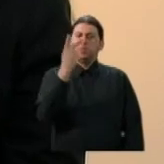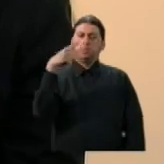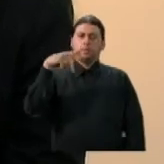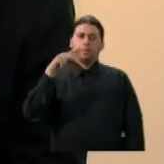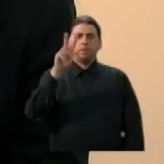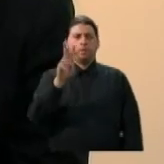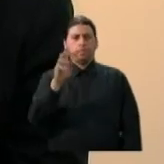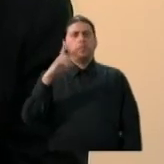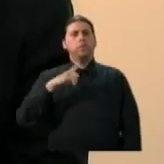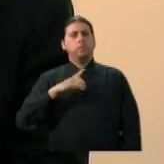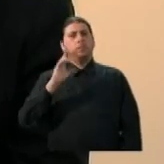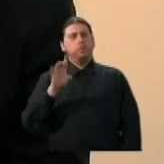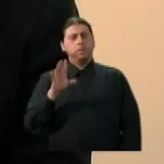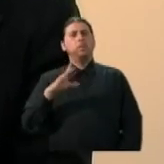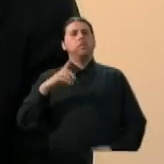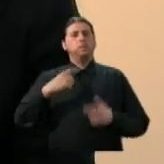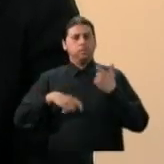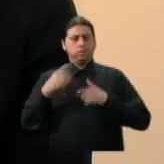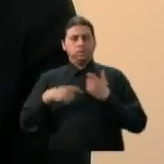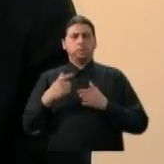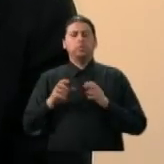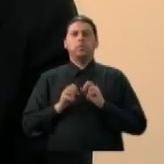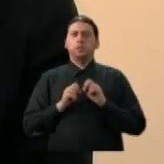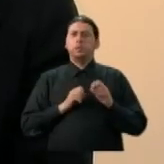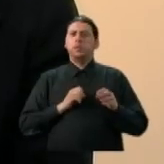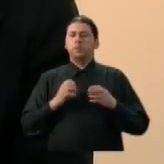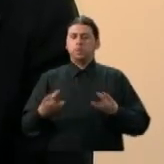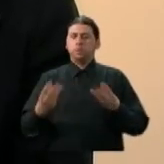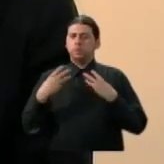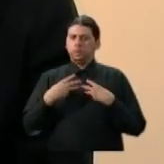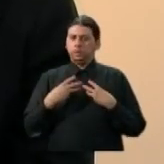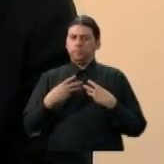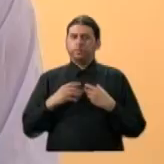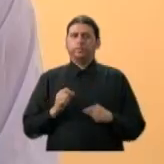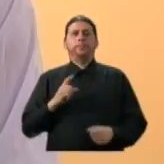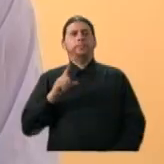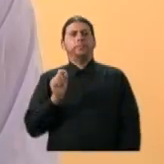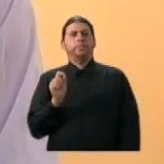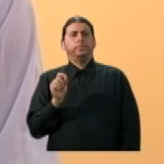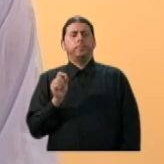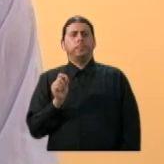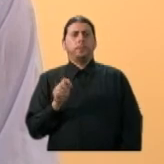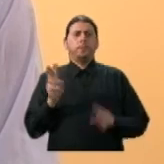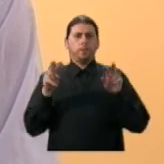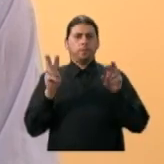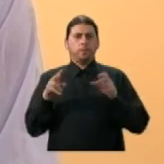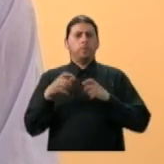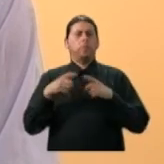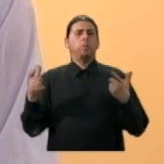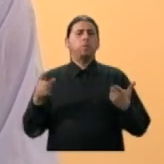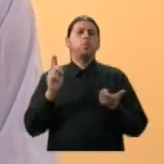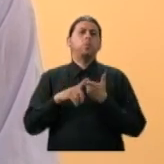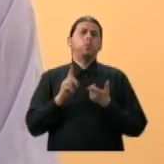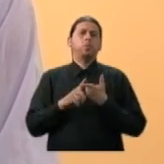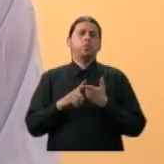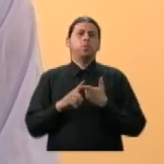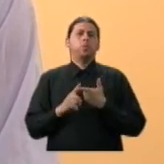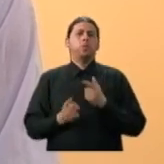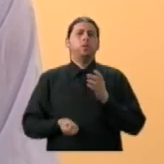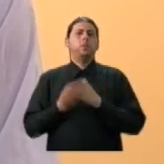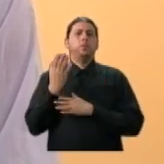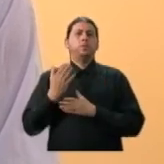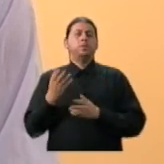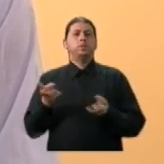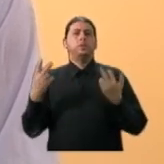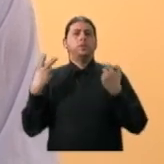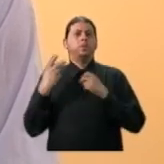vírus sexualmente transmissível. E a grande questão, por que foi inicialmente